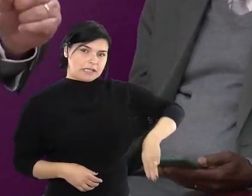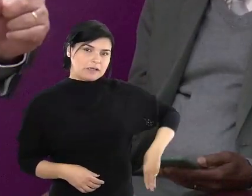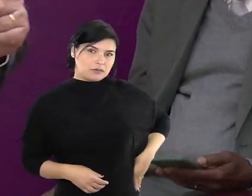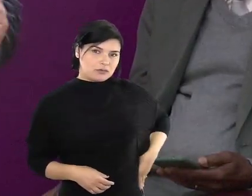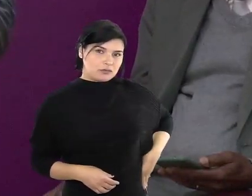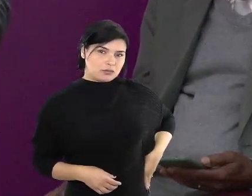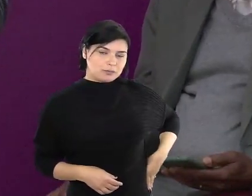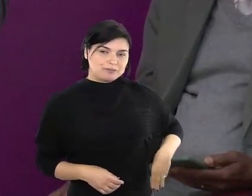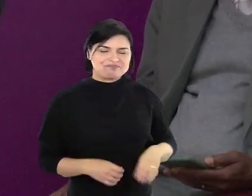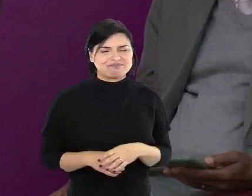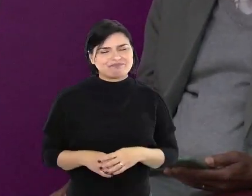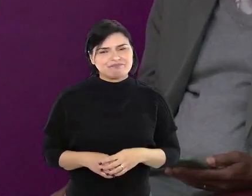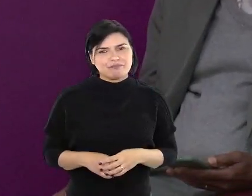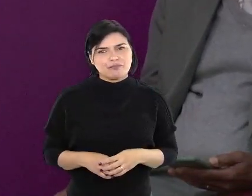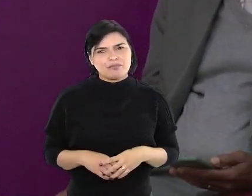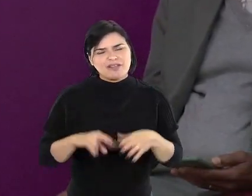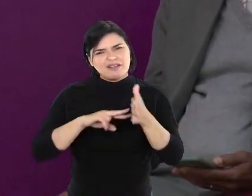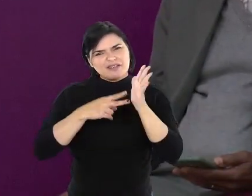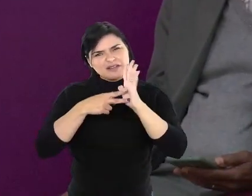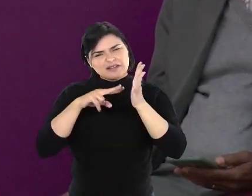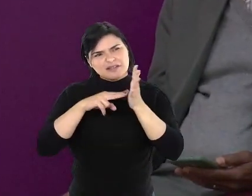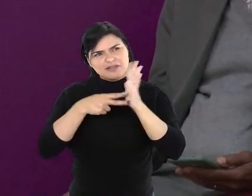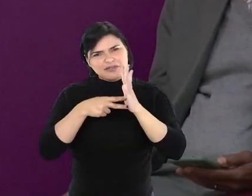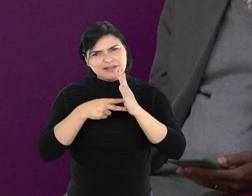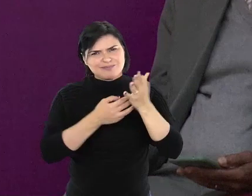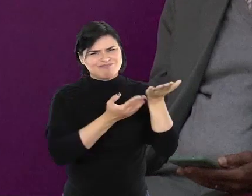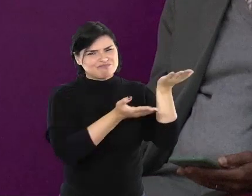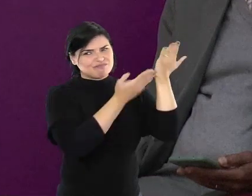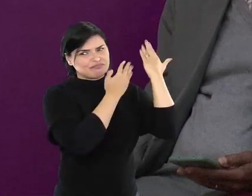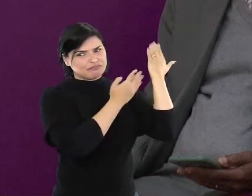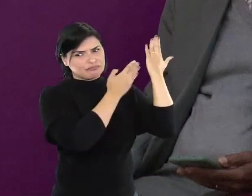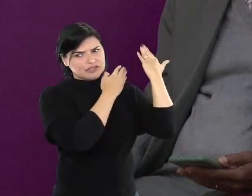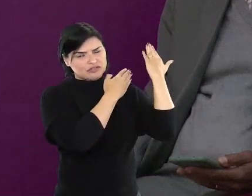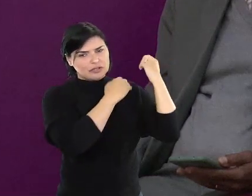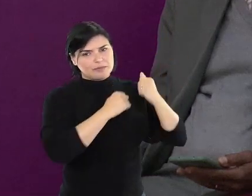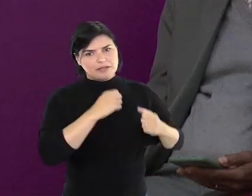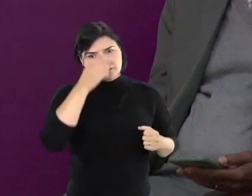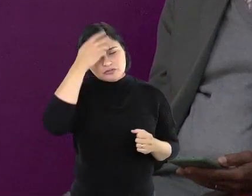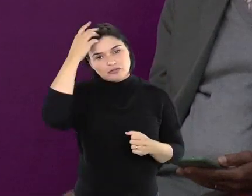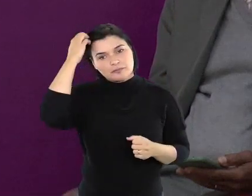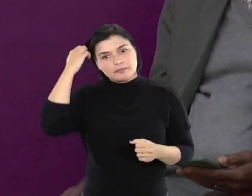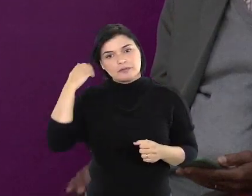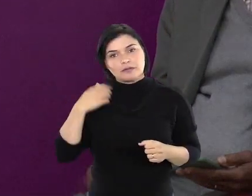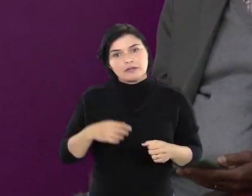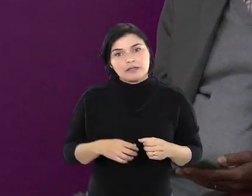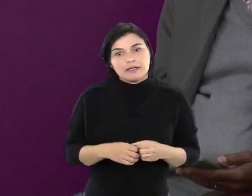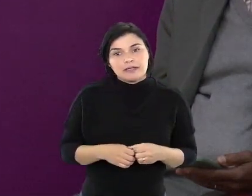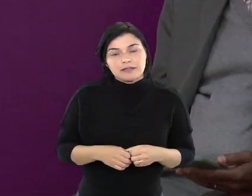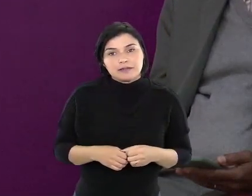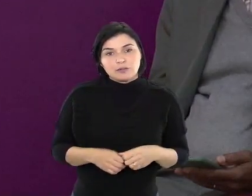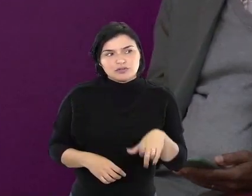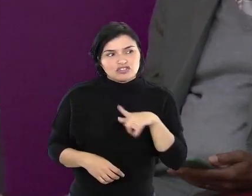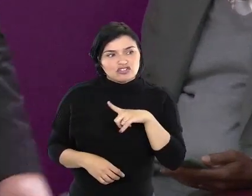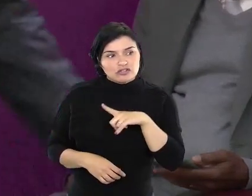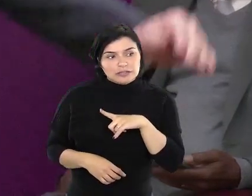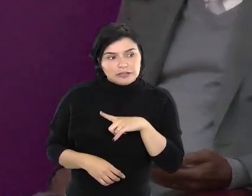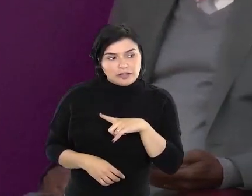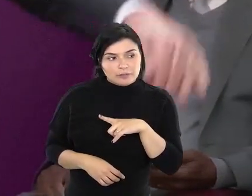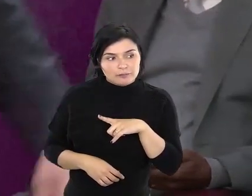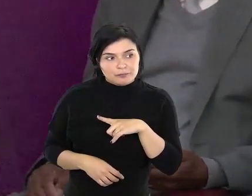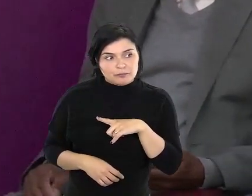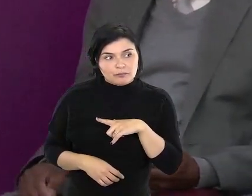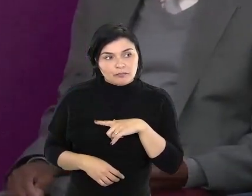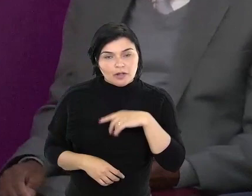antigas na época de Paulo não tinha um motor já havia aqueles remadores que